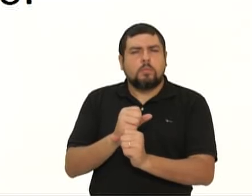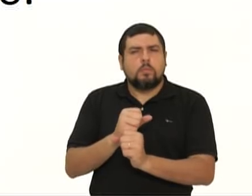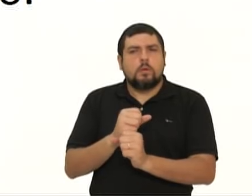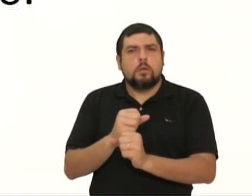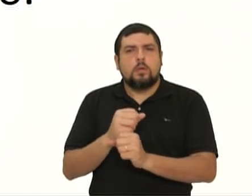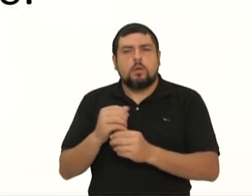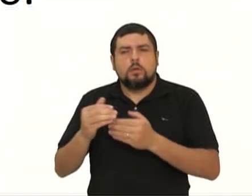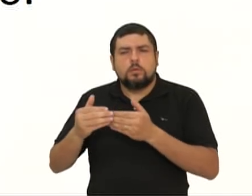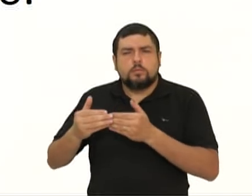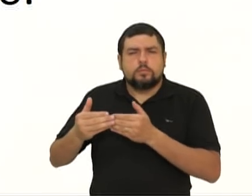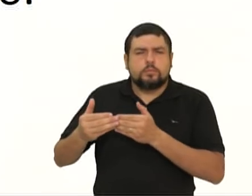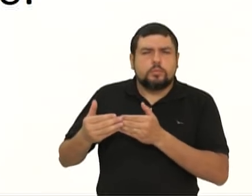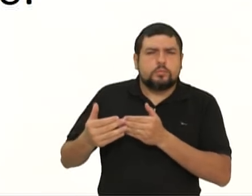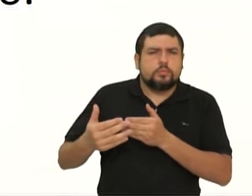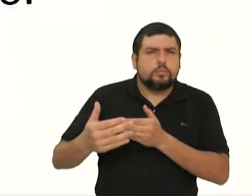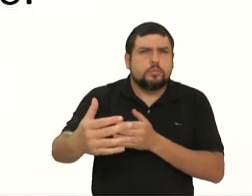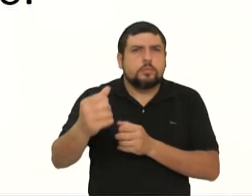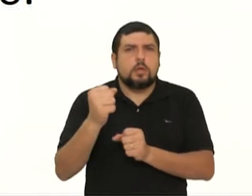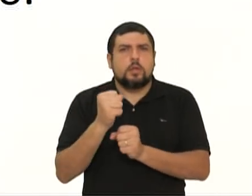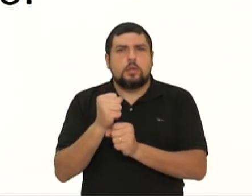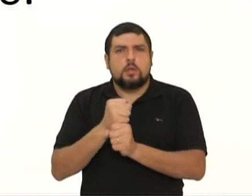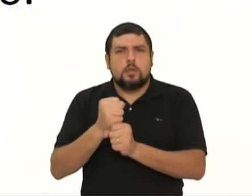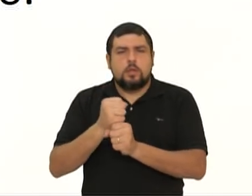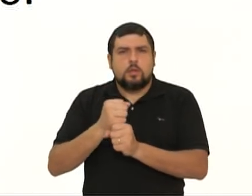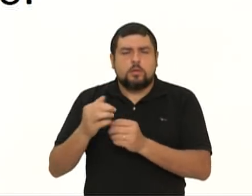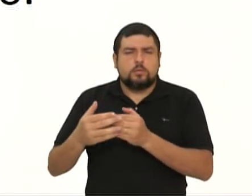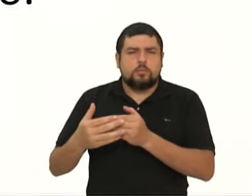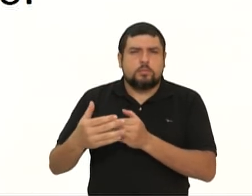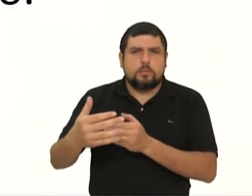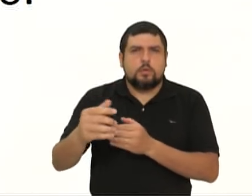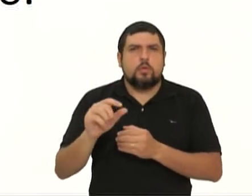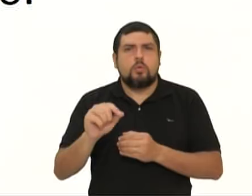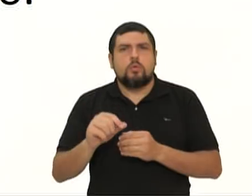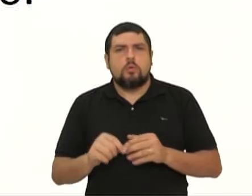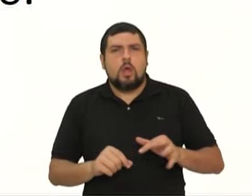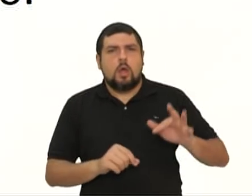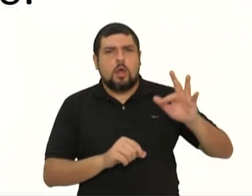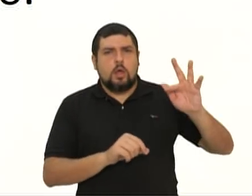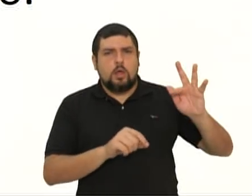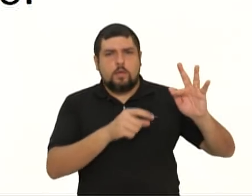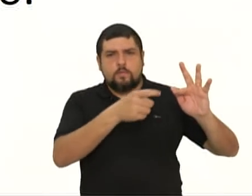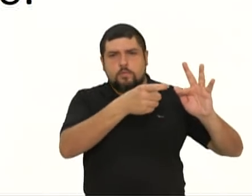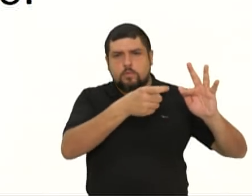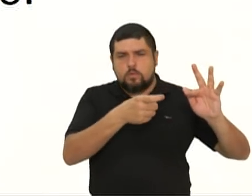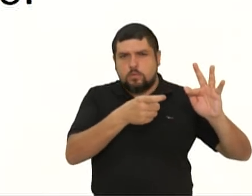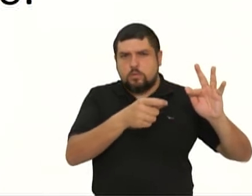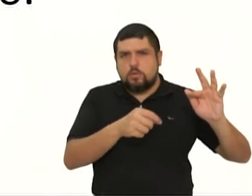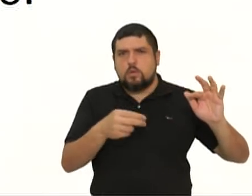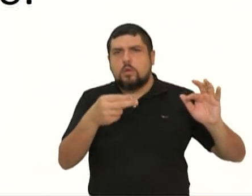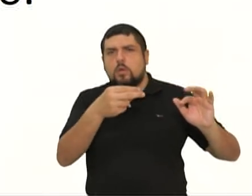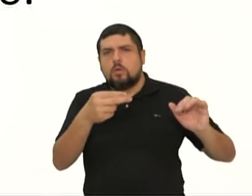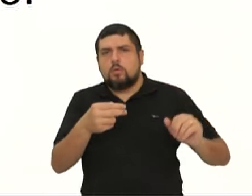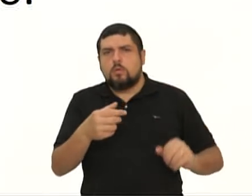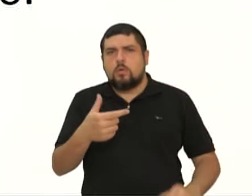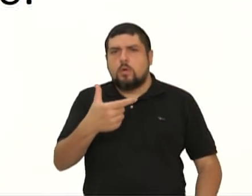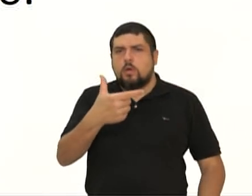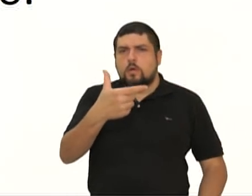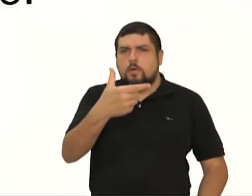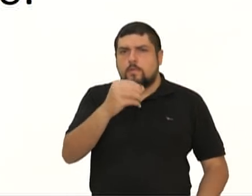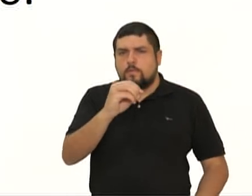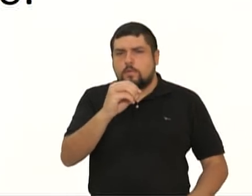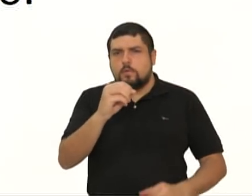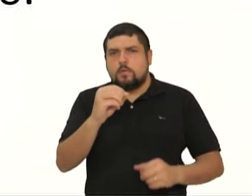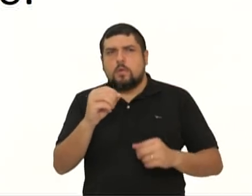x anos por f de x igual a 20 menos 1 sobre